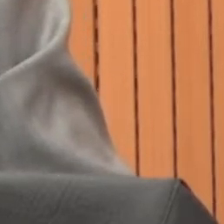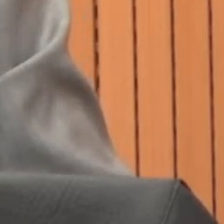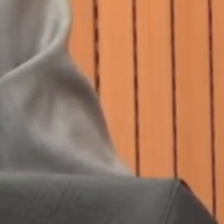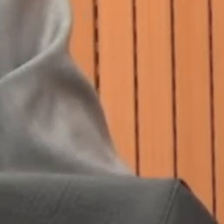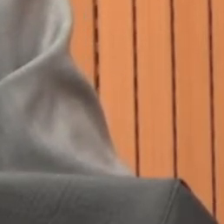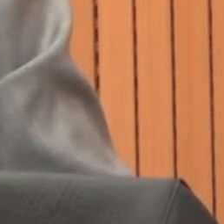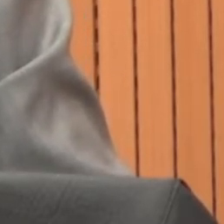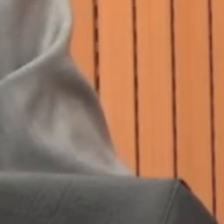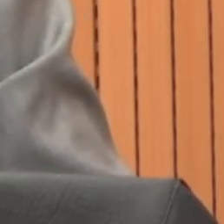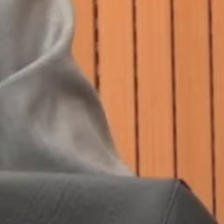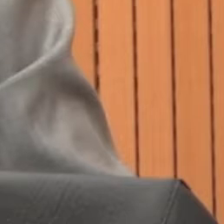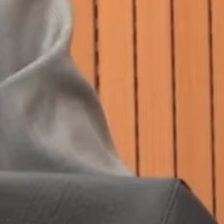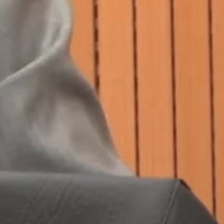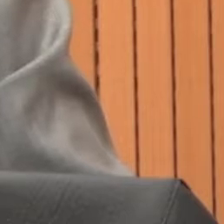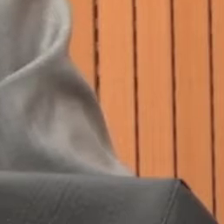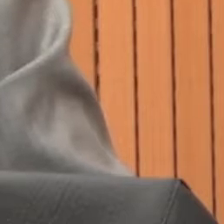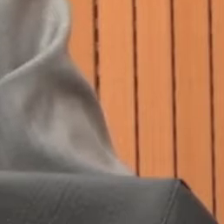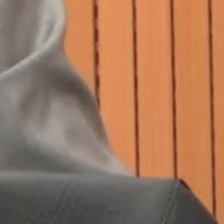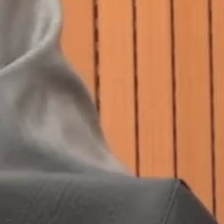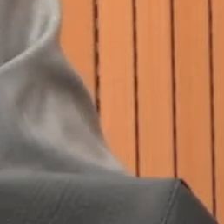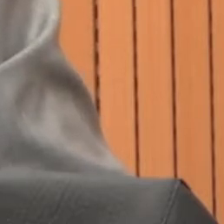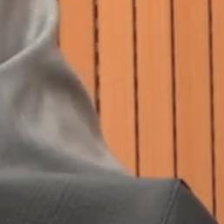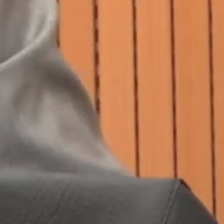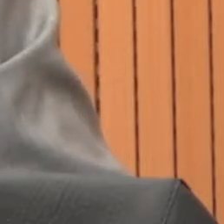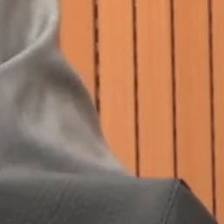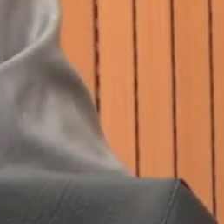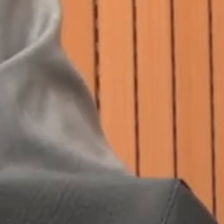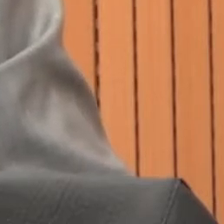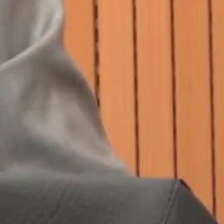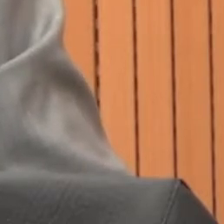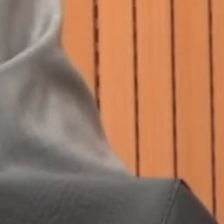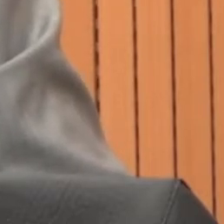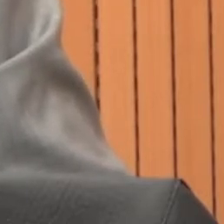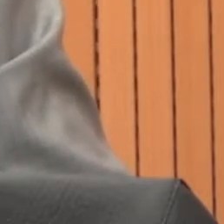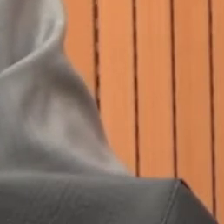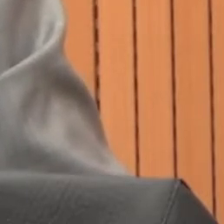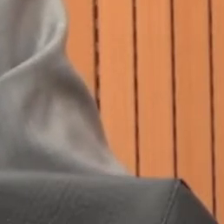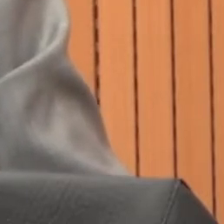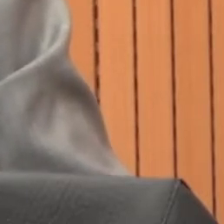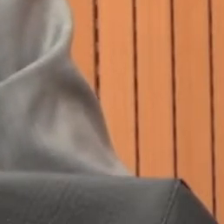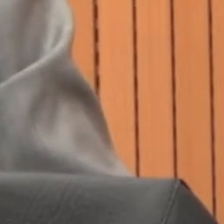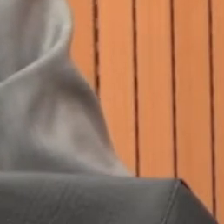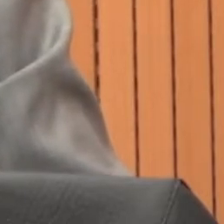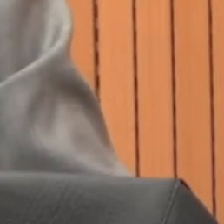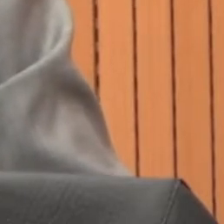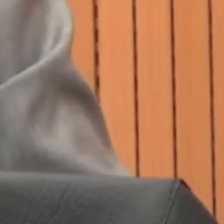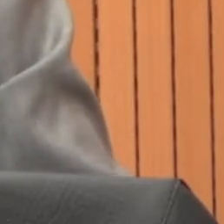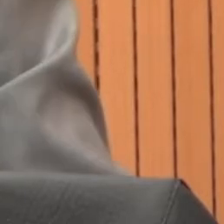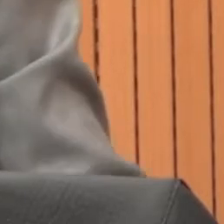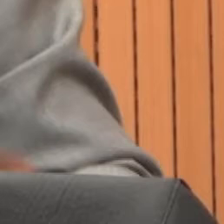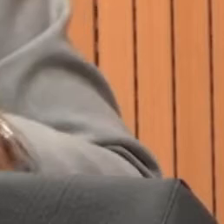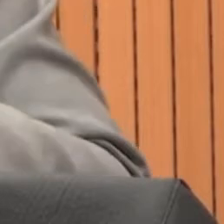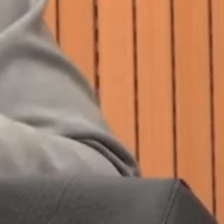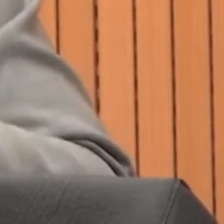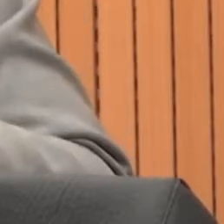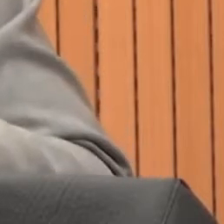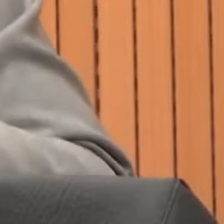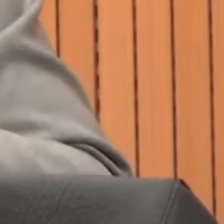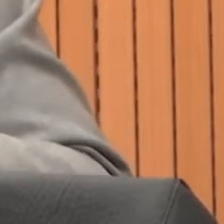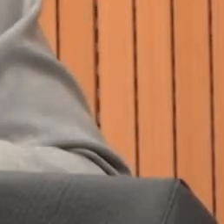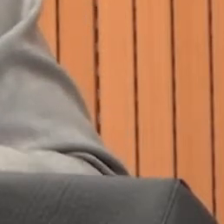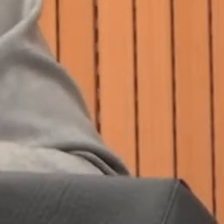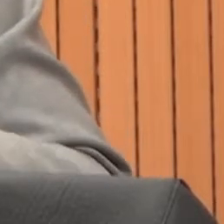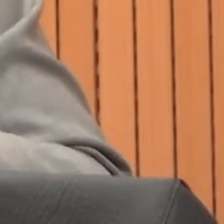uma ideia, acredito que os vereadores saibam, nós temos 4.000 estudantes que rodam a rede Mário Gatti, entre